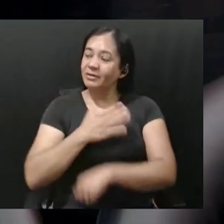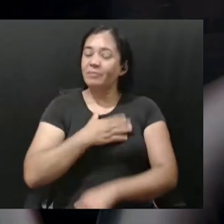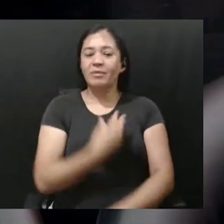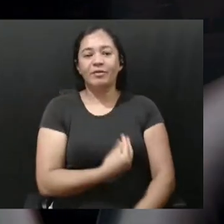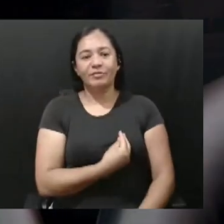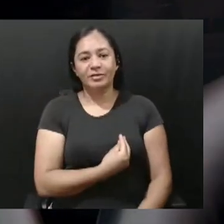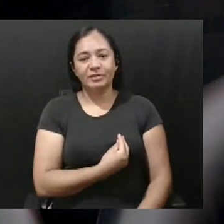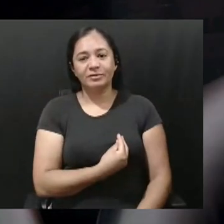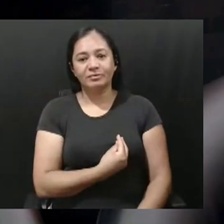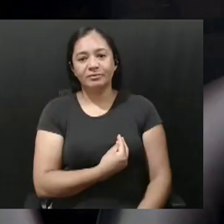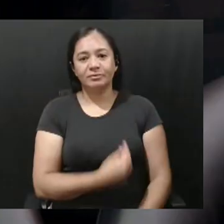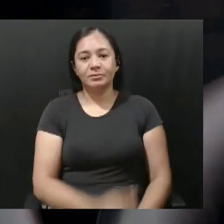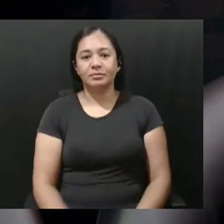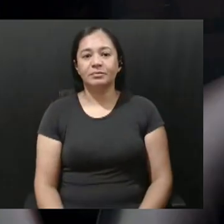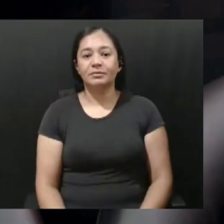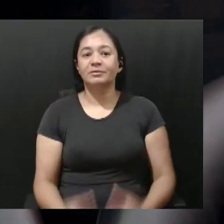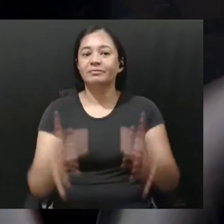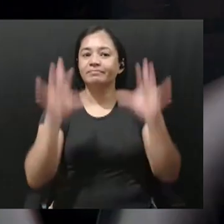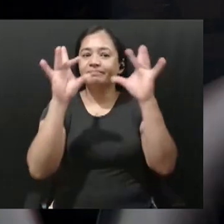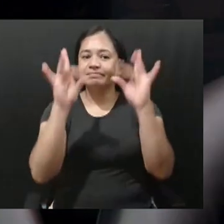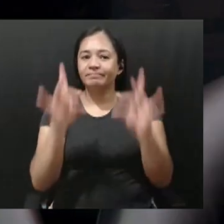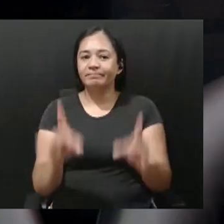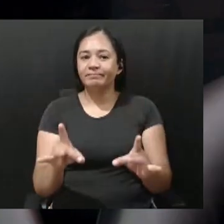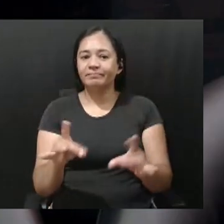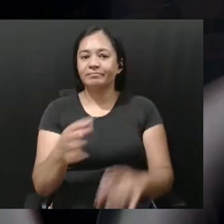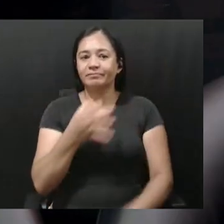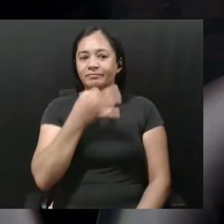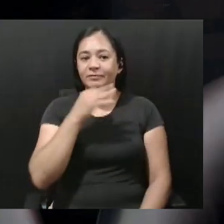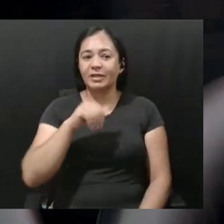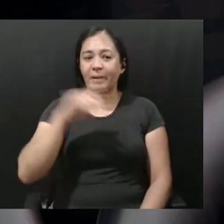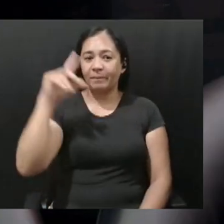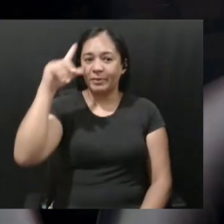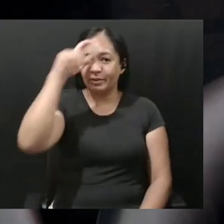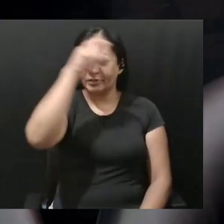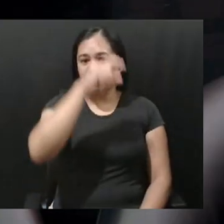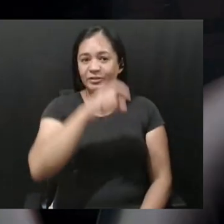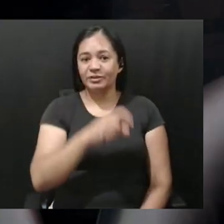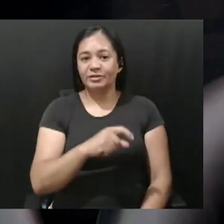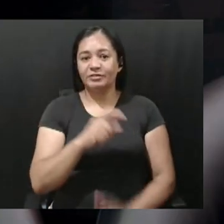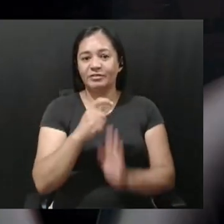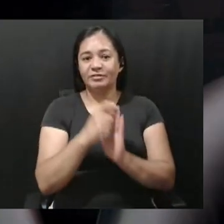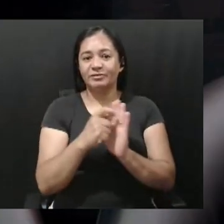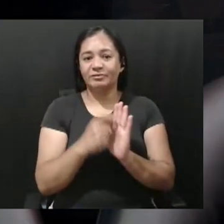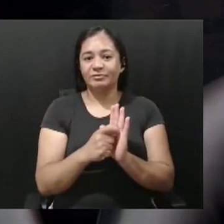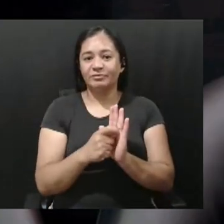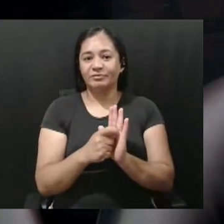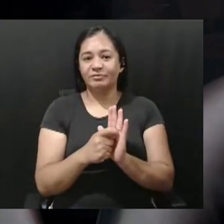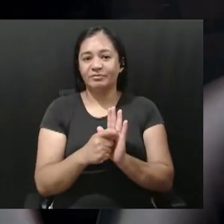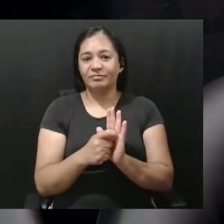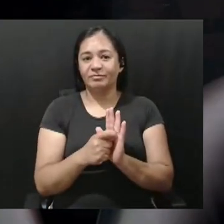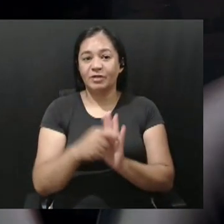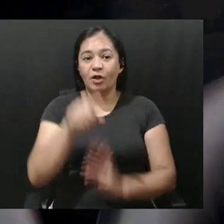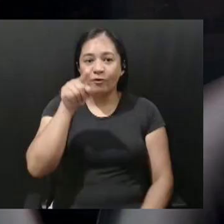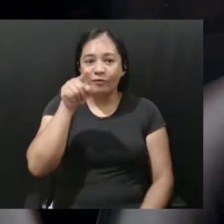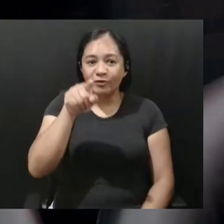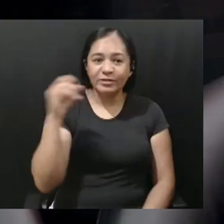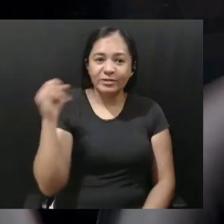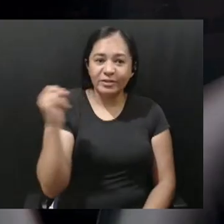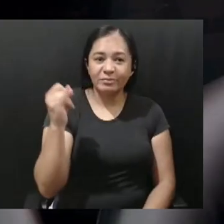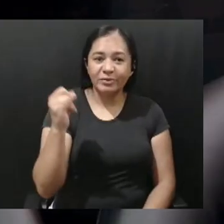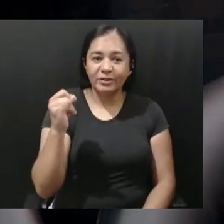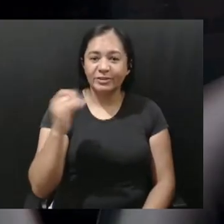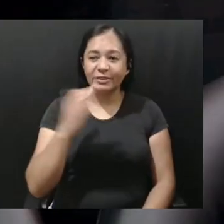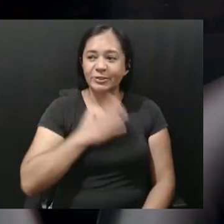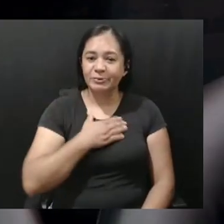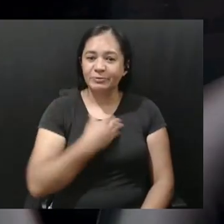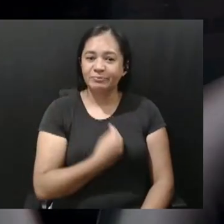né, talvez eu acho que a parte mais difícil pra qualquer pessoa escrever é a parte do "você é importante pra mim e eu sinto falta de você". De tudo que eu falei para